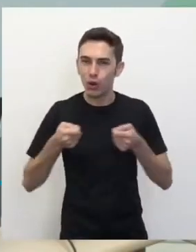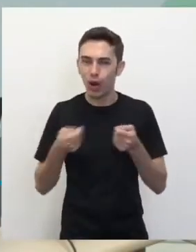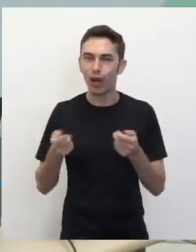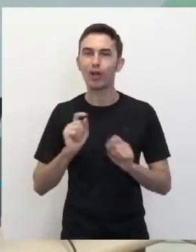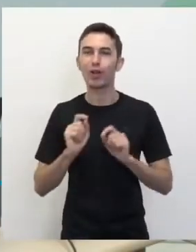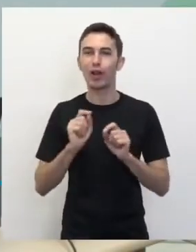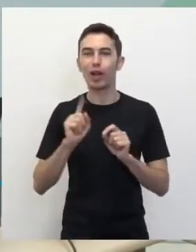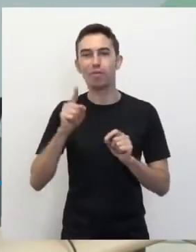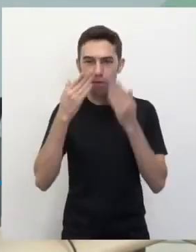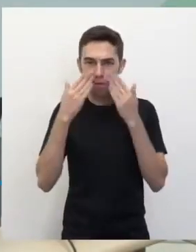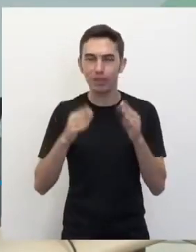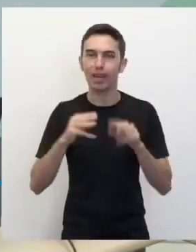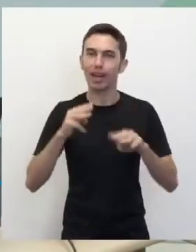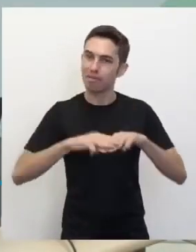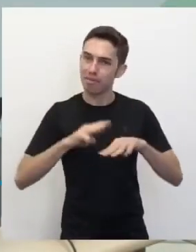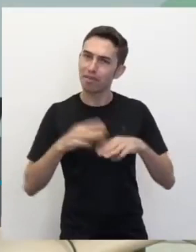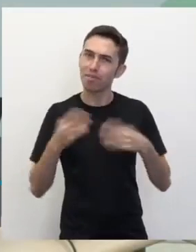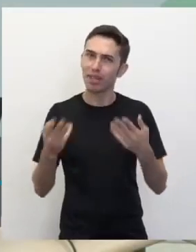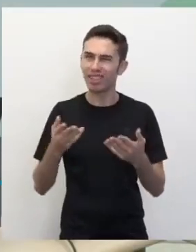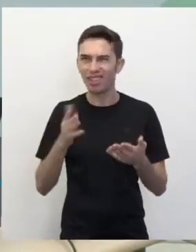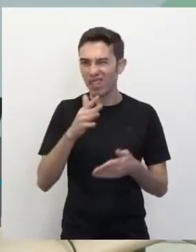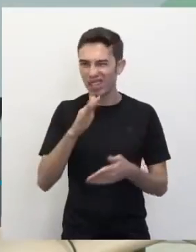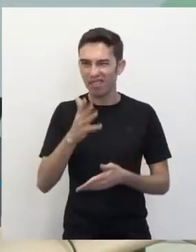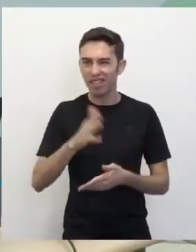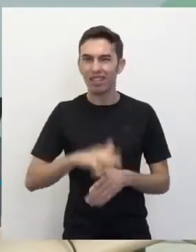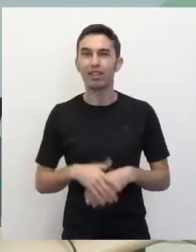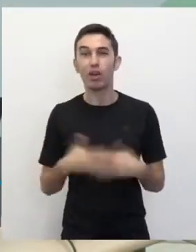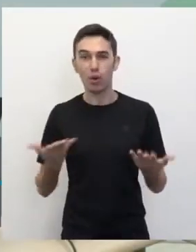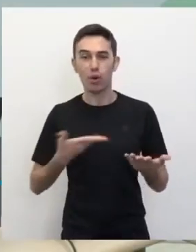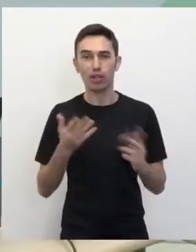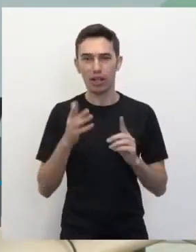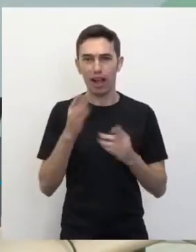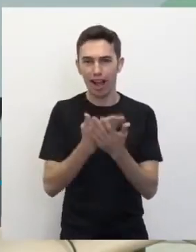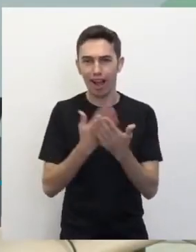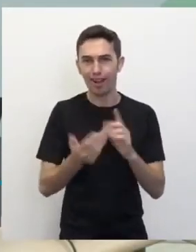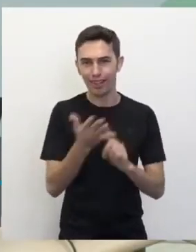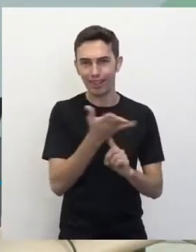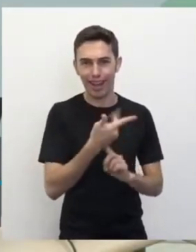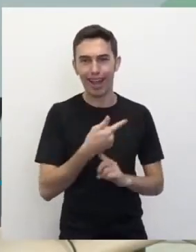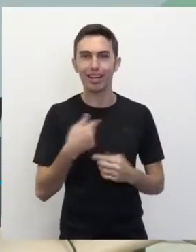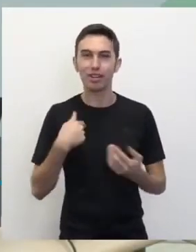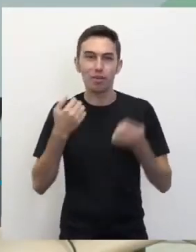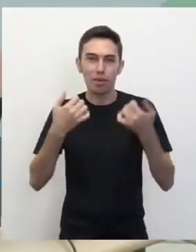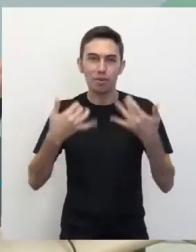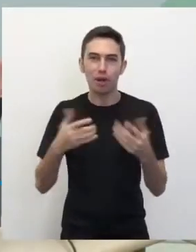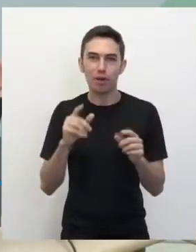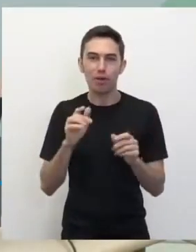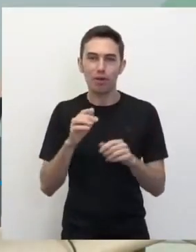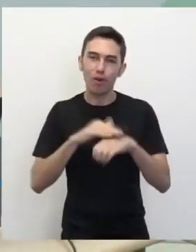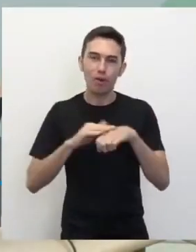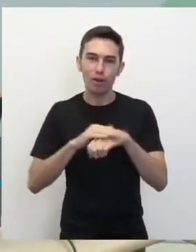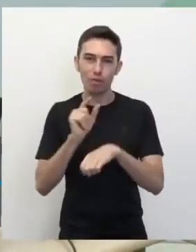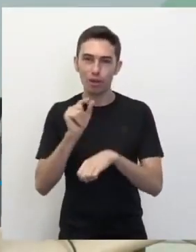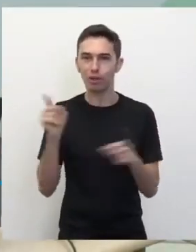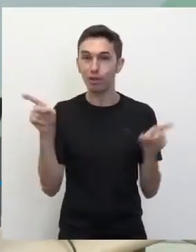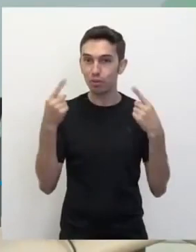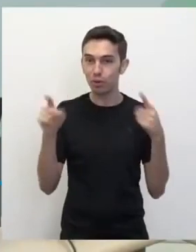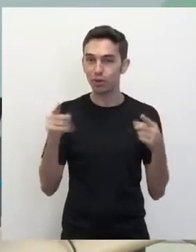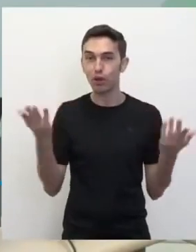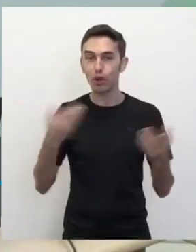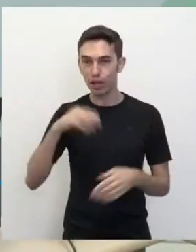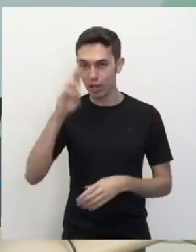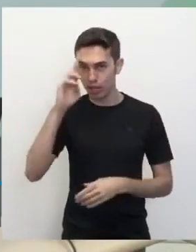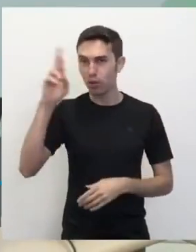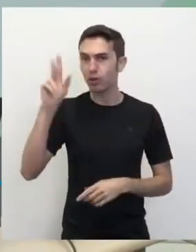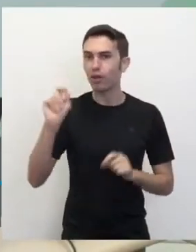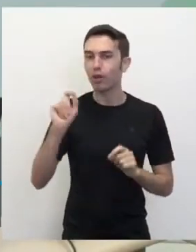mostrar que matemática mais ou menos. Hoje vai ser sobre aula de arte mesmo, nós vamos falar sobre um pouquinho de música. E quem vai ministrar essa aula hoje, eu só